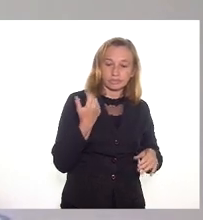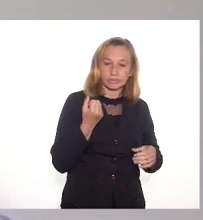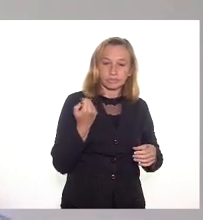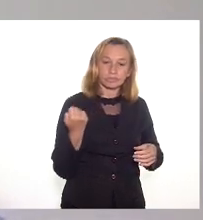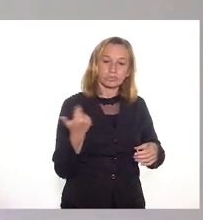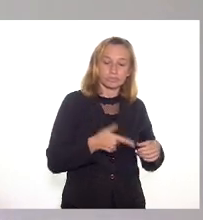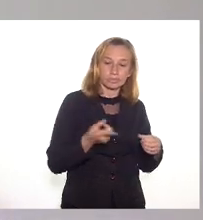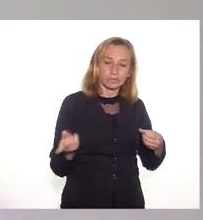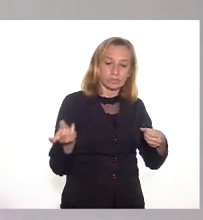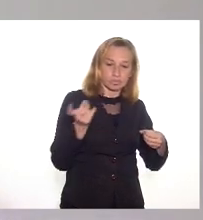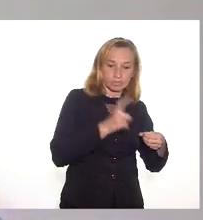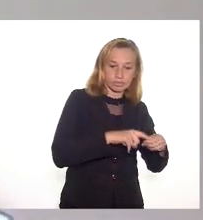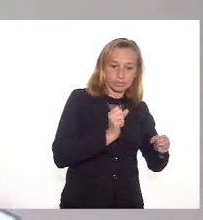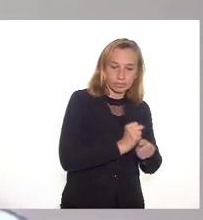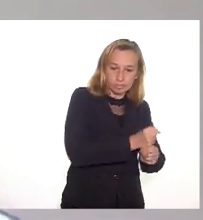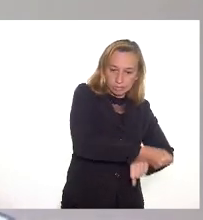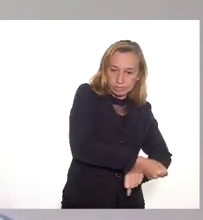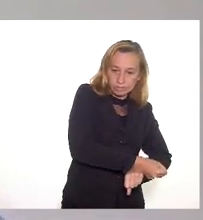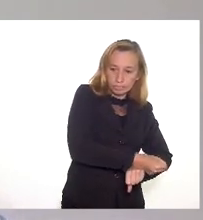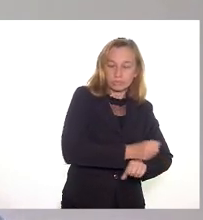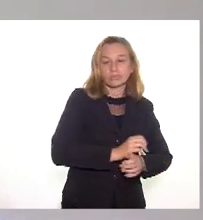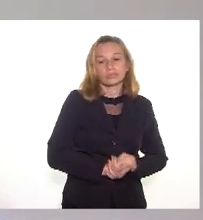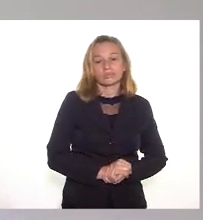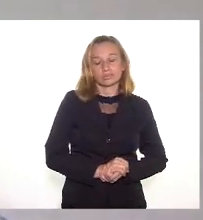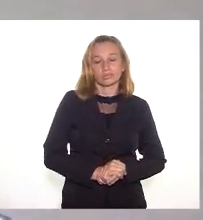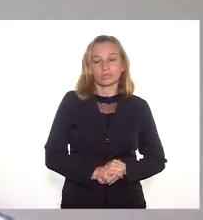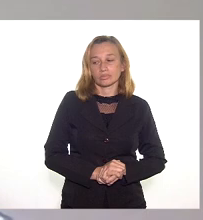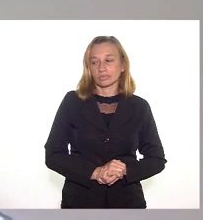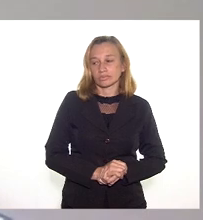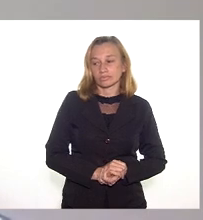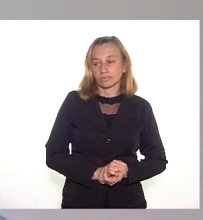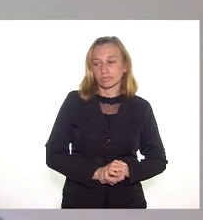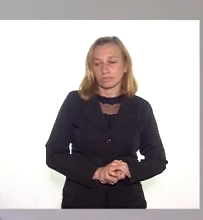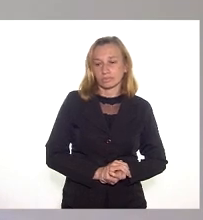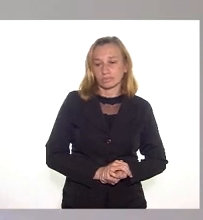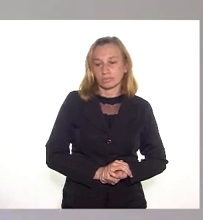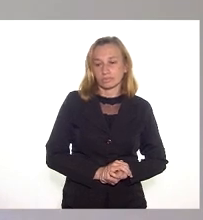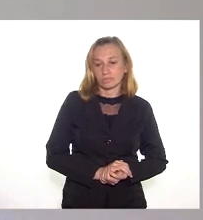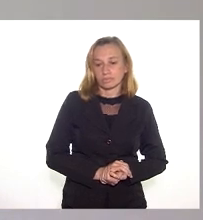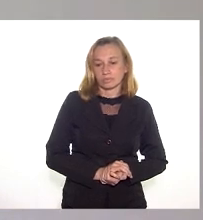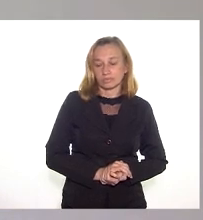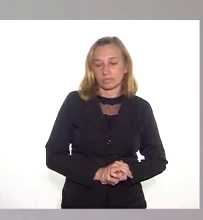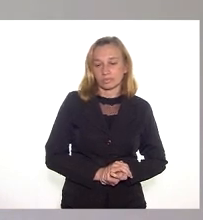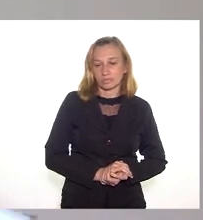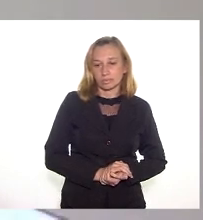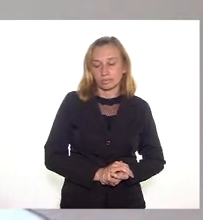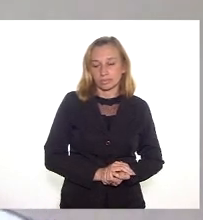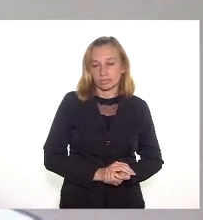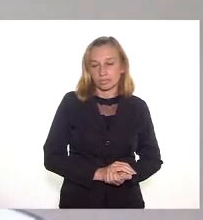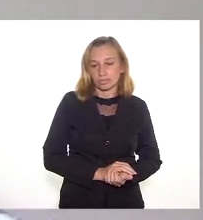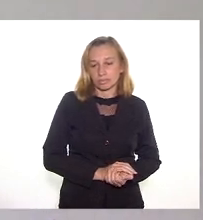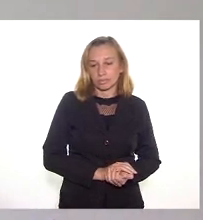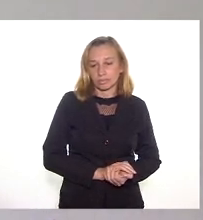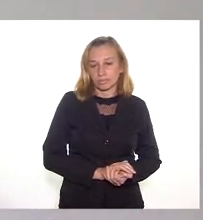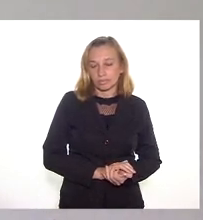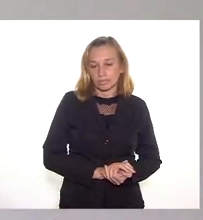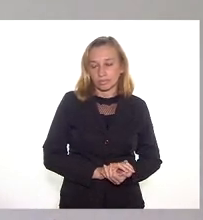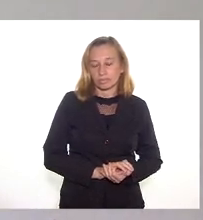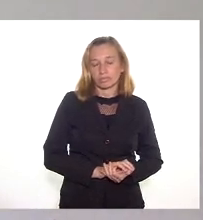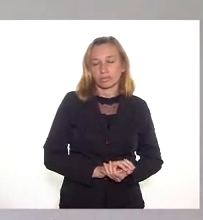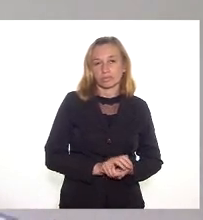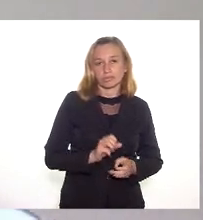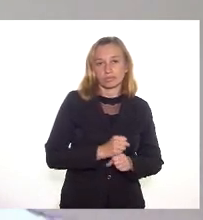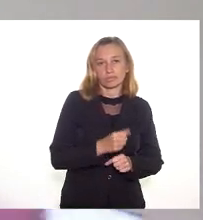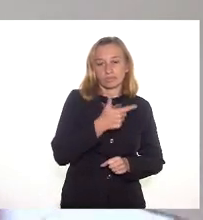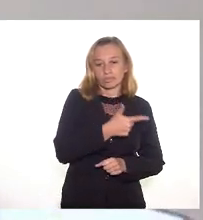condição de negra escravizada e acabou sendo reconhecida recentemente no ano de 2019